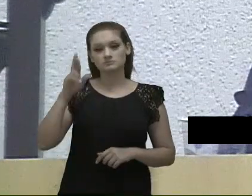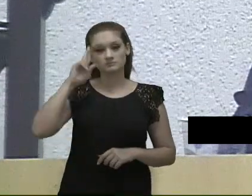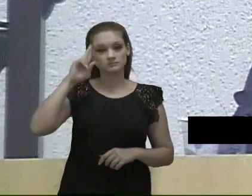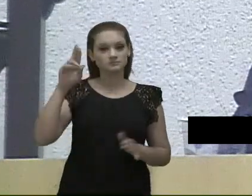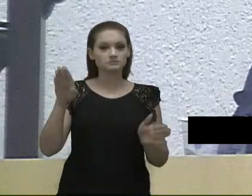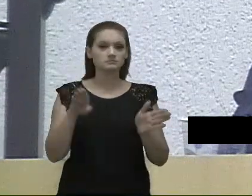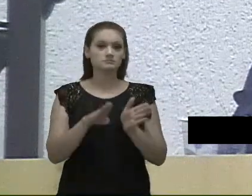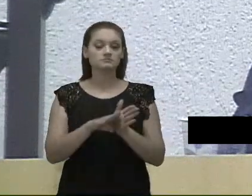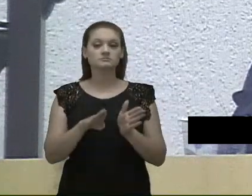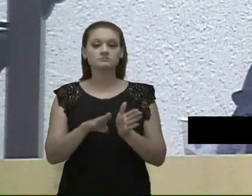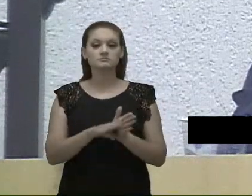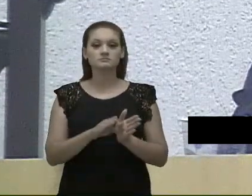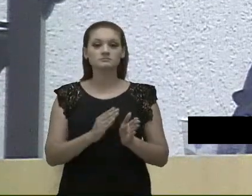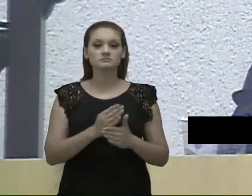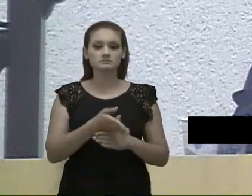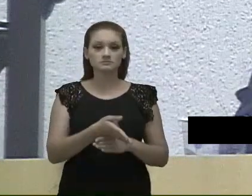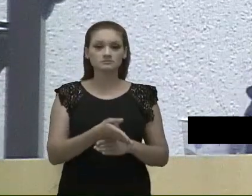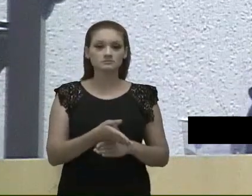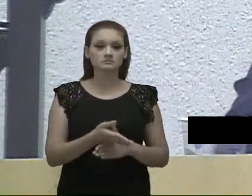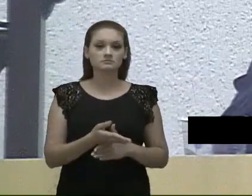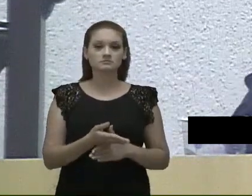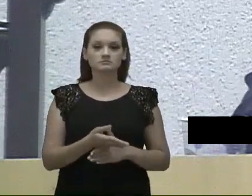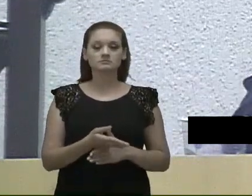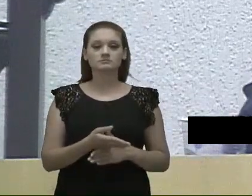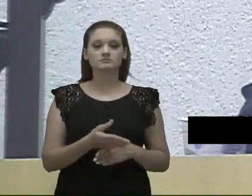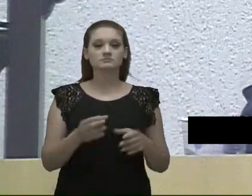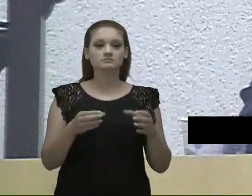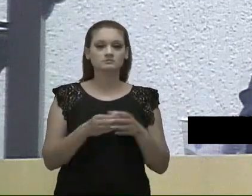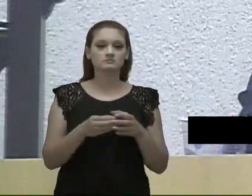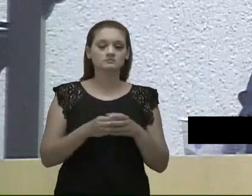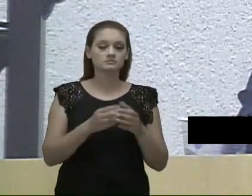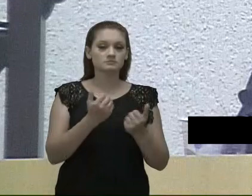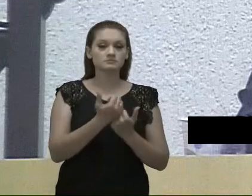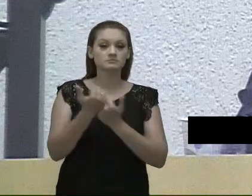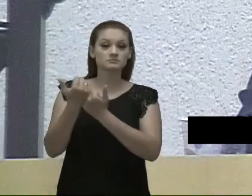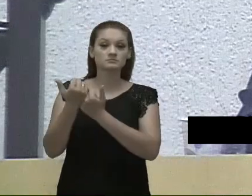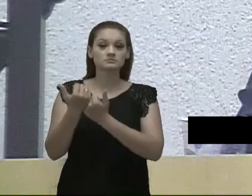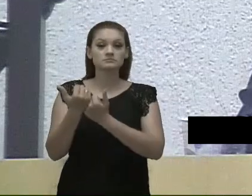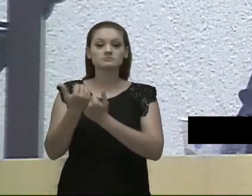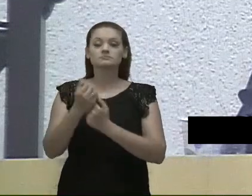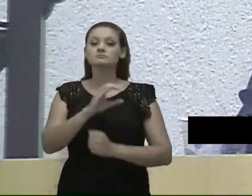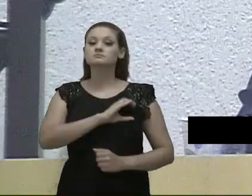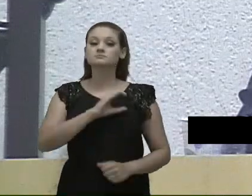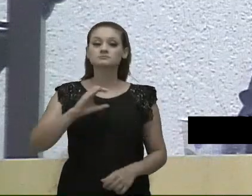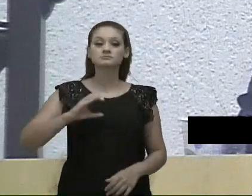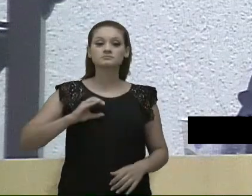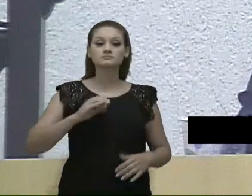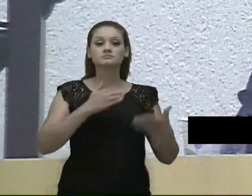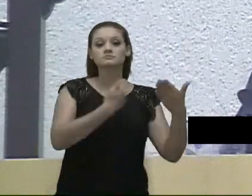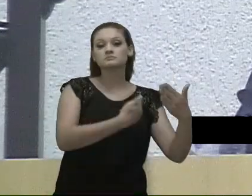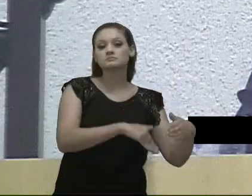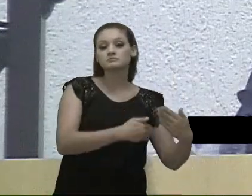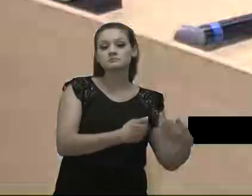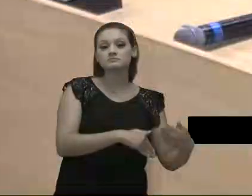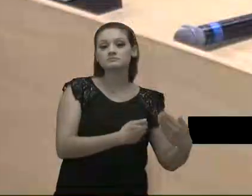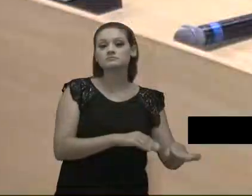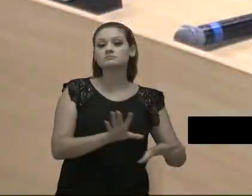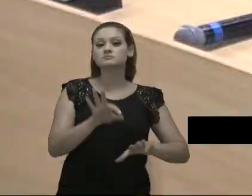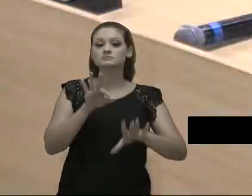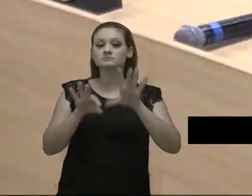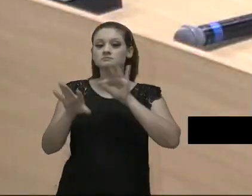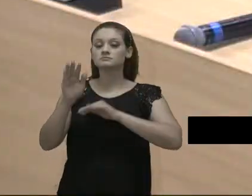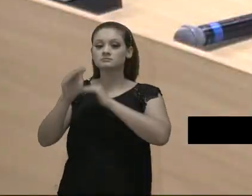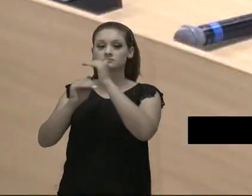a fazer parte, de alguma forma, de equipe de apoio ou coordenação do processo seletivo que teve na Samarino?